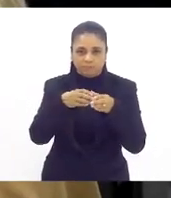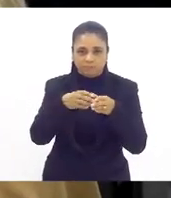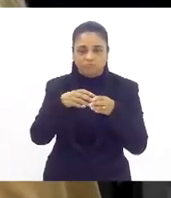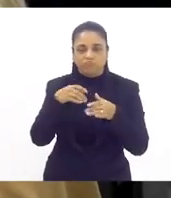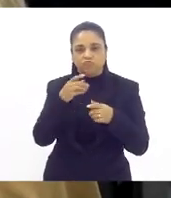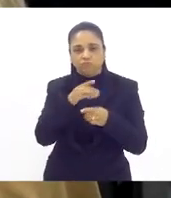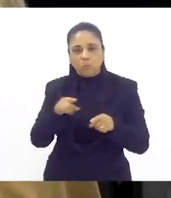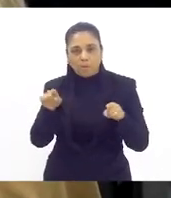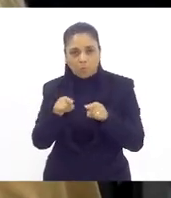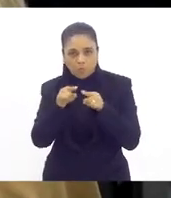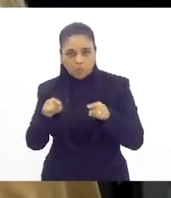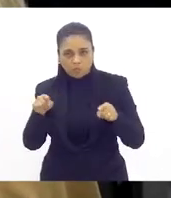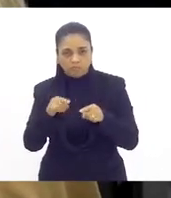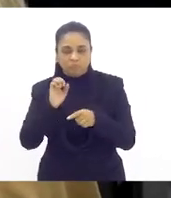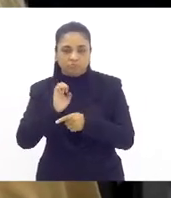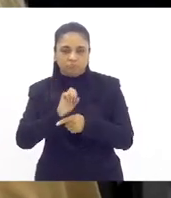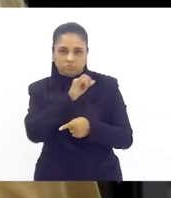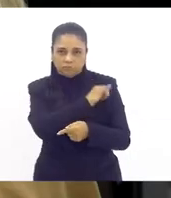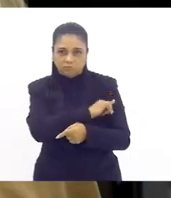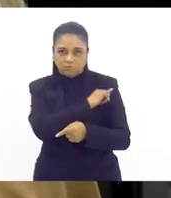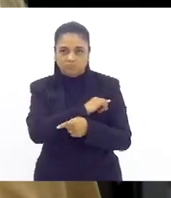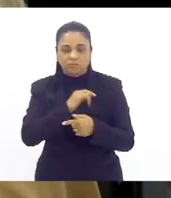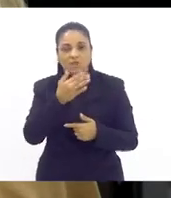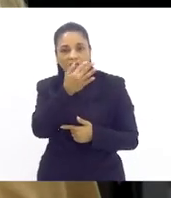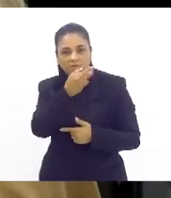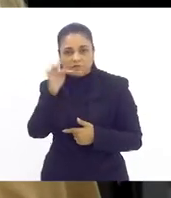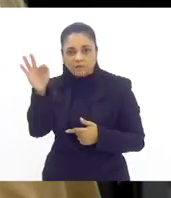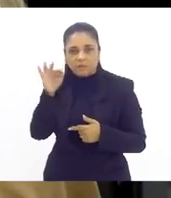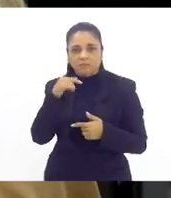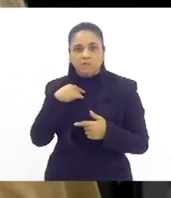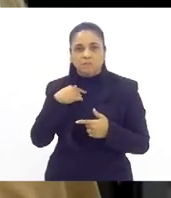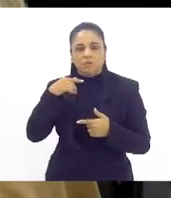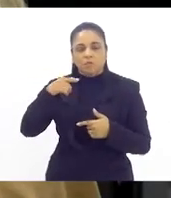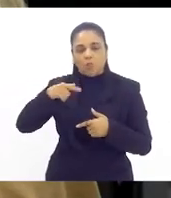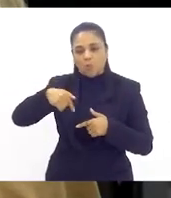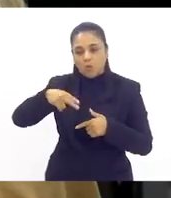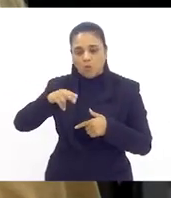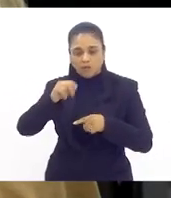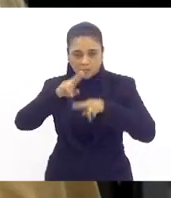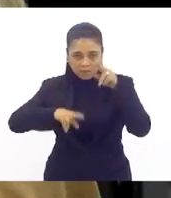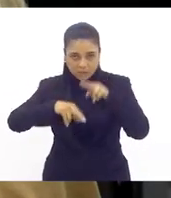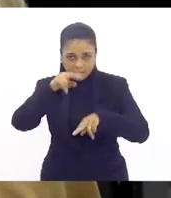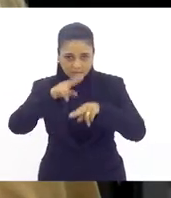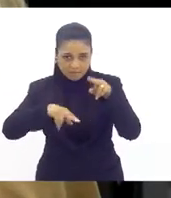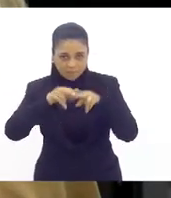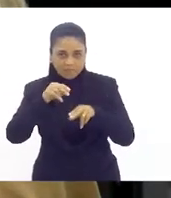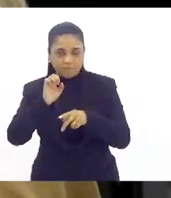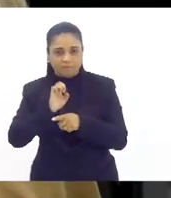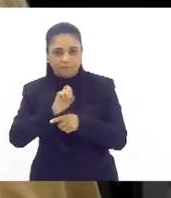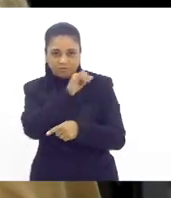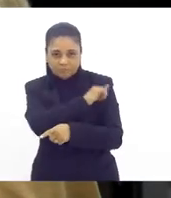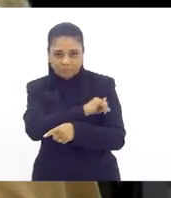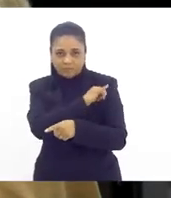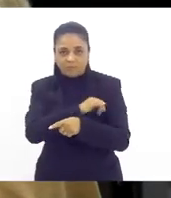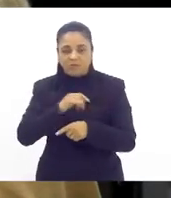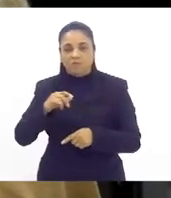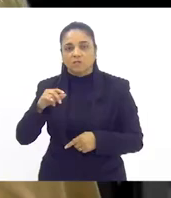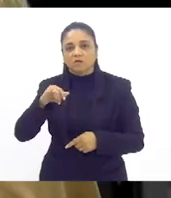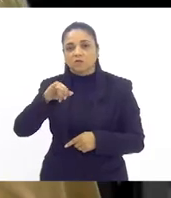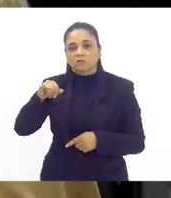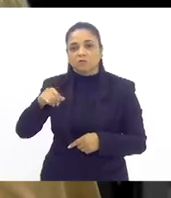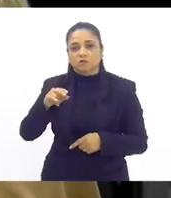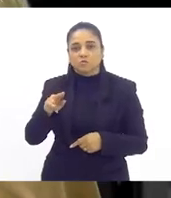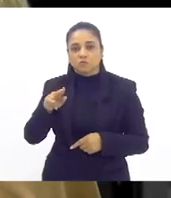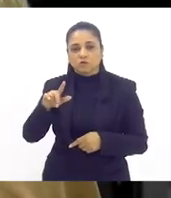Independentes do Estado do Rio de Janeiro a Federação de famílias juninas do Estado do Rio de Janeiro o Rafael Juvenal da Feira